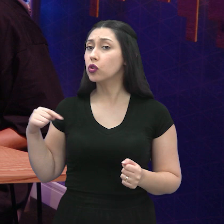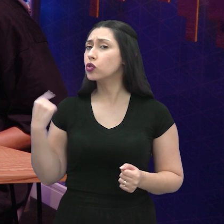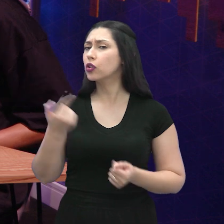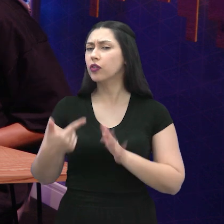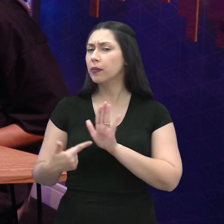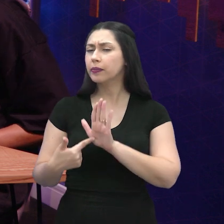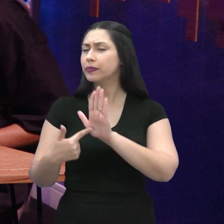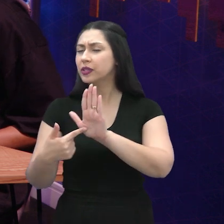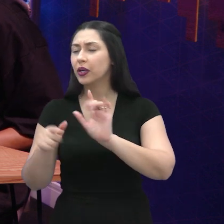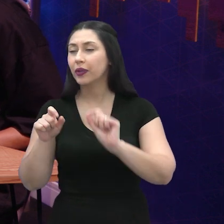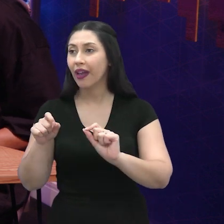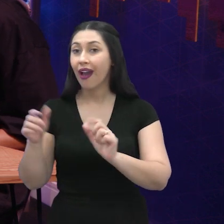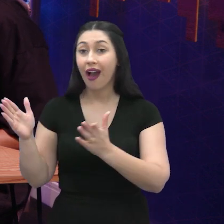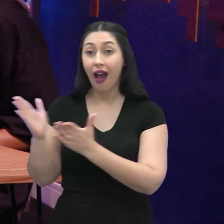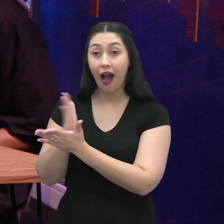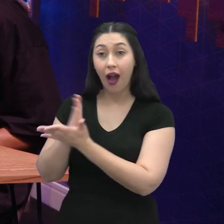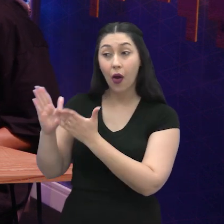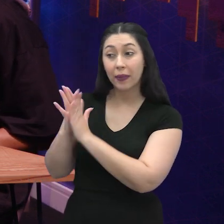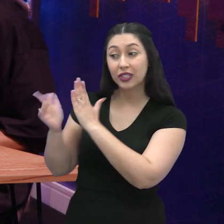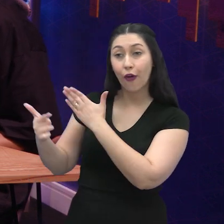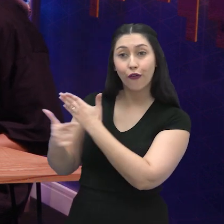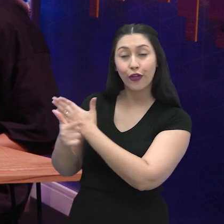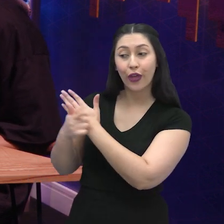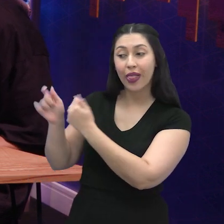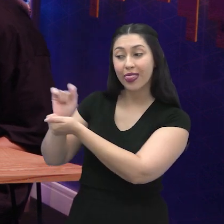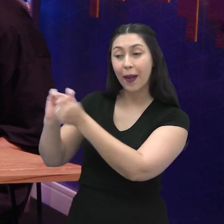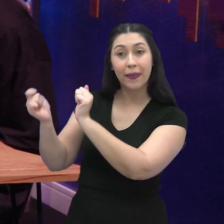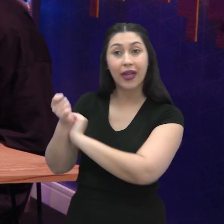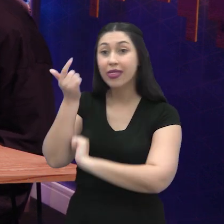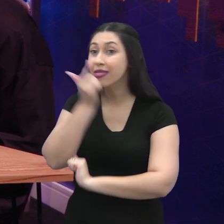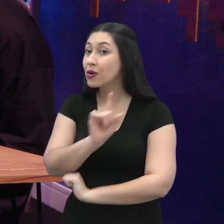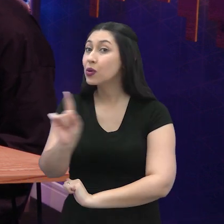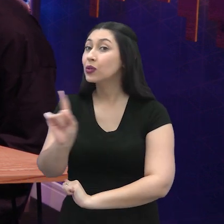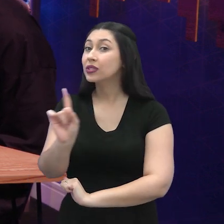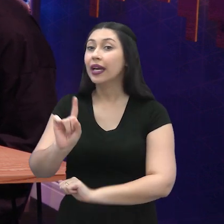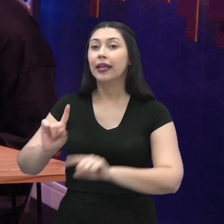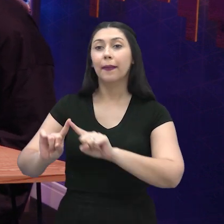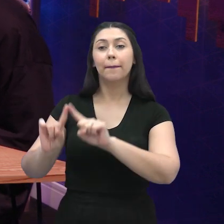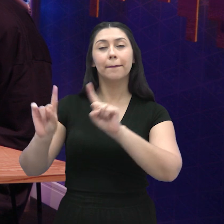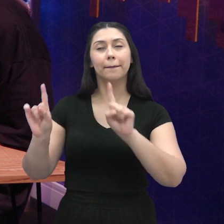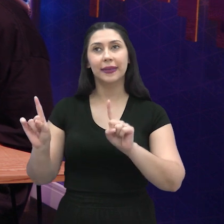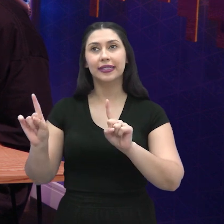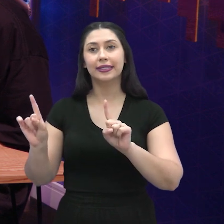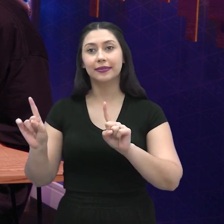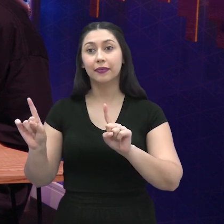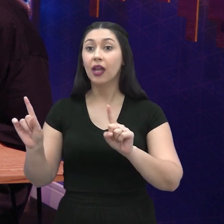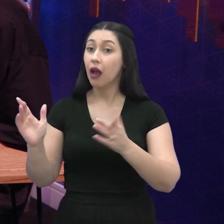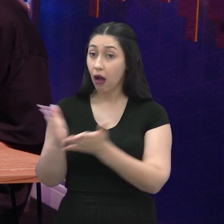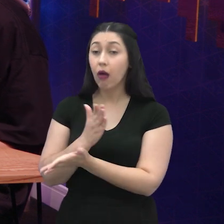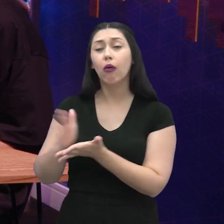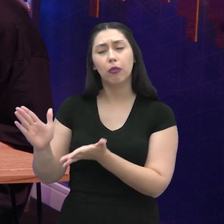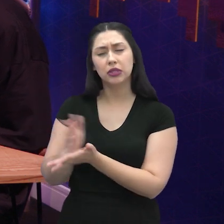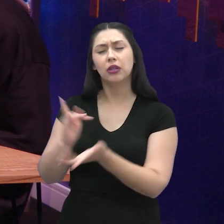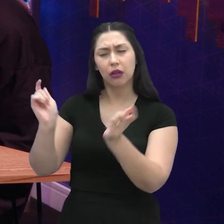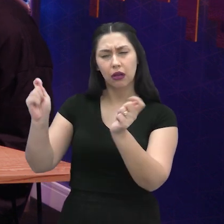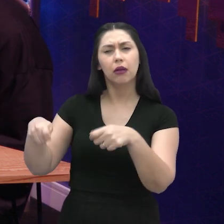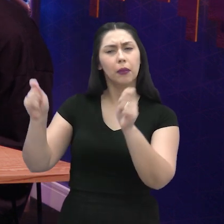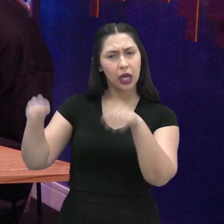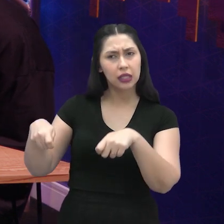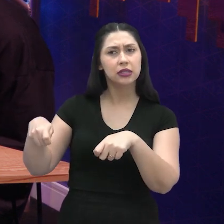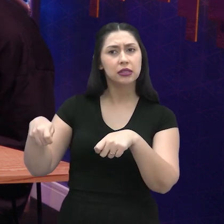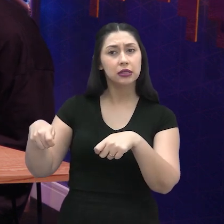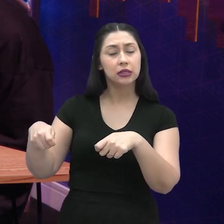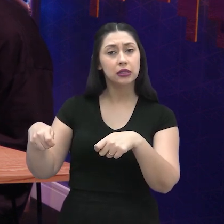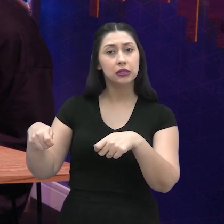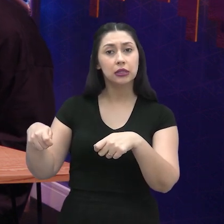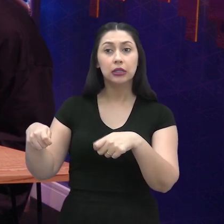A gente vai entrar nessas questões de funções que talvez não conseguiriam se adequar a essa escala, mas tem funções que dão,